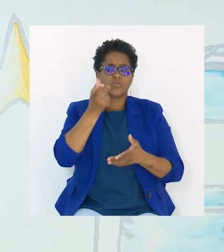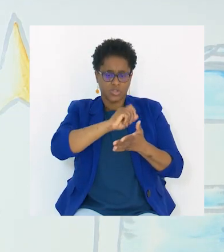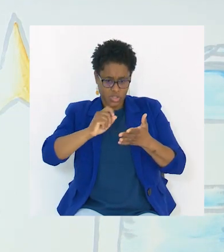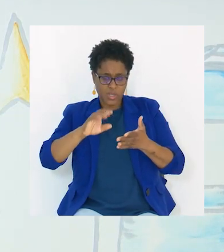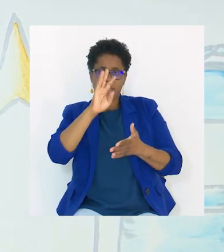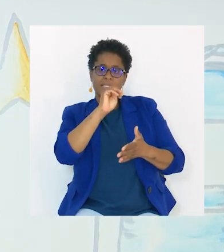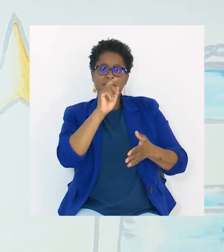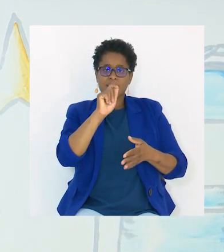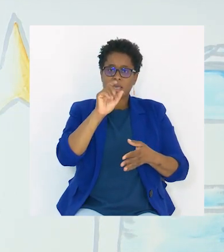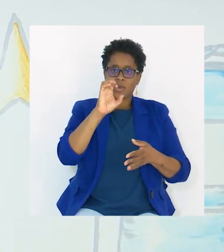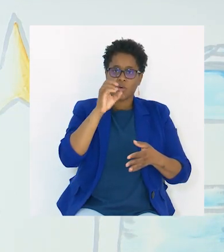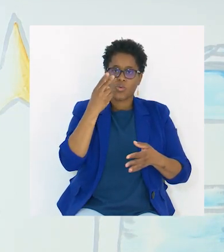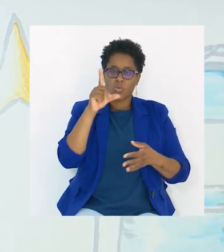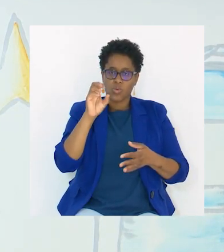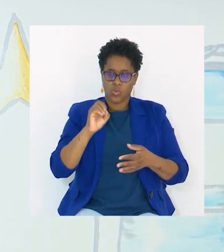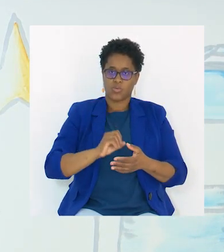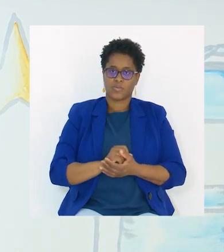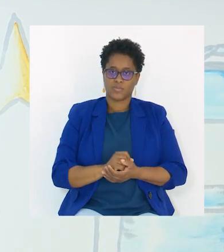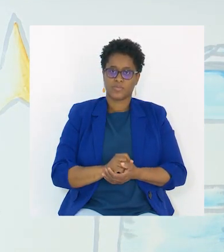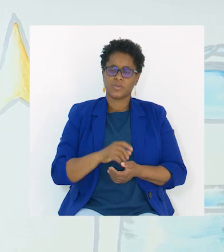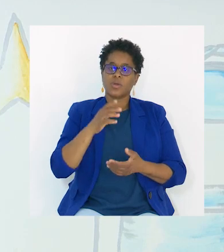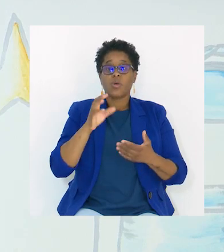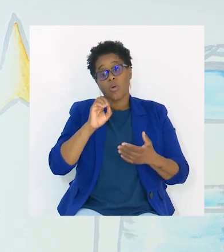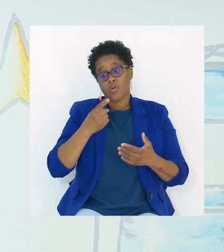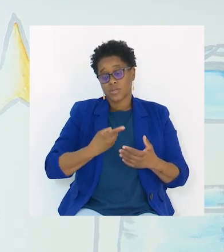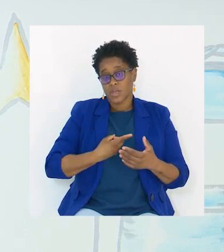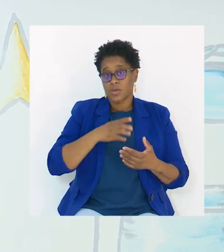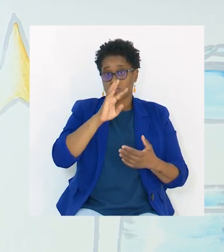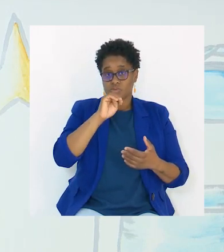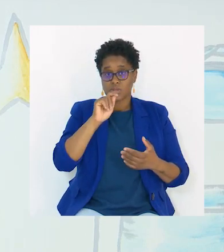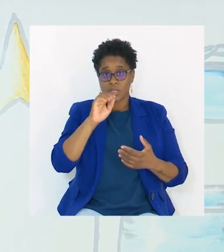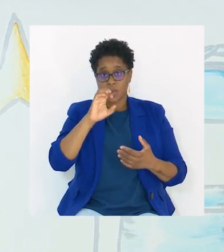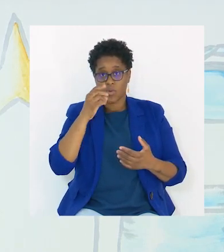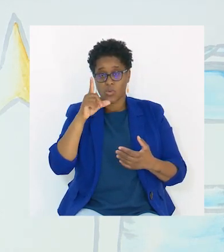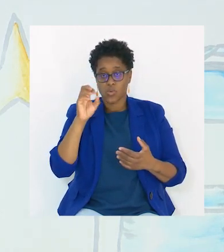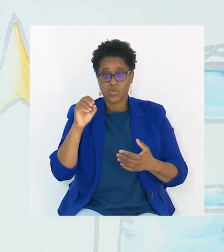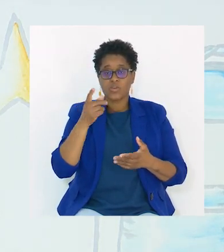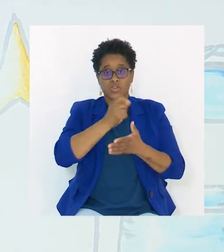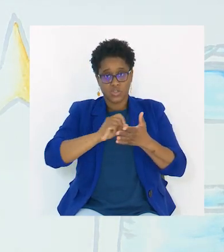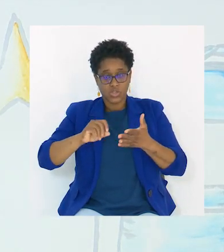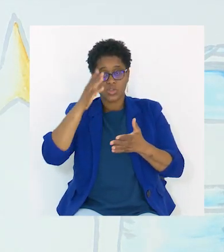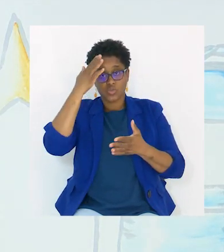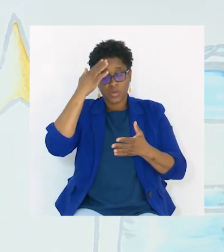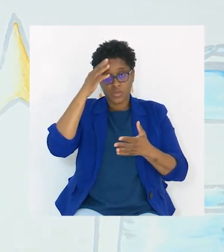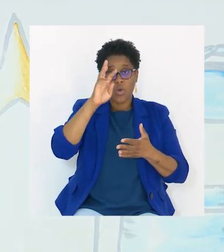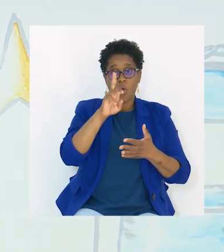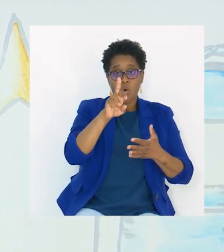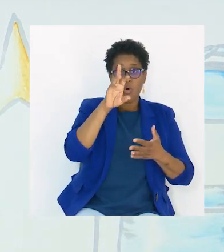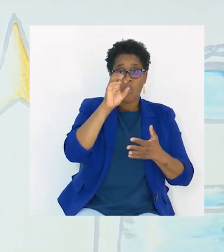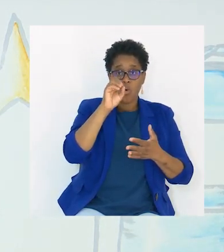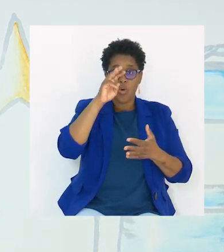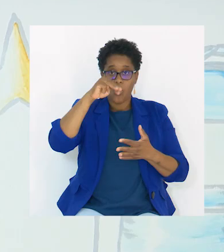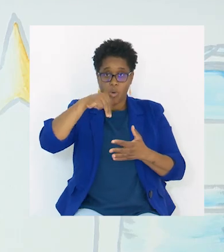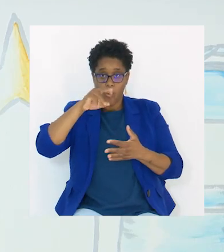século. Ou seja, os séculos são escritos em numeração